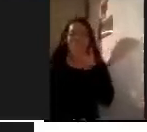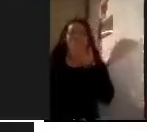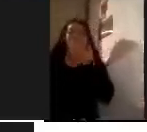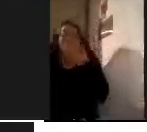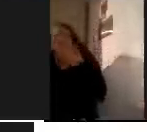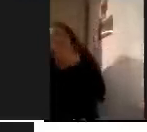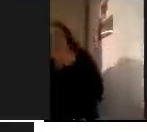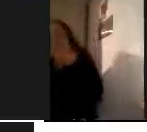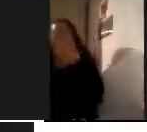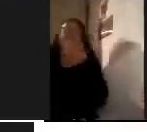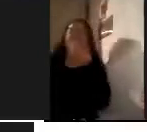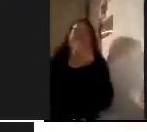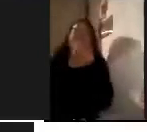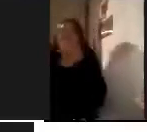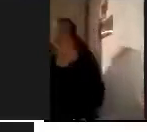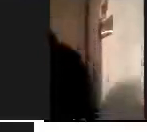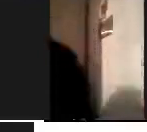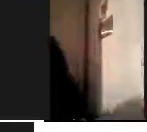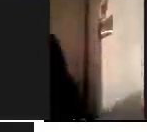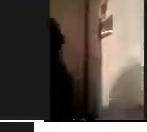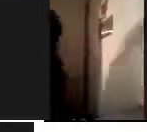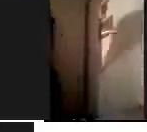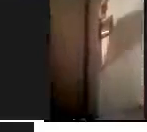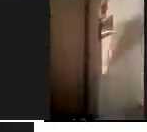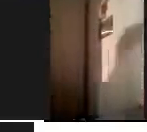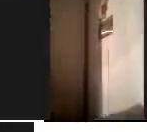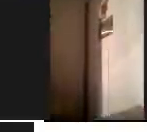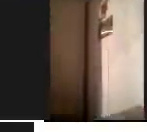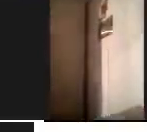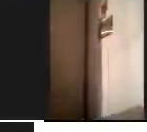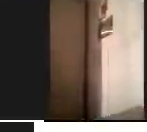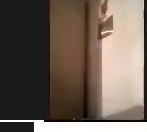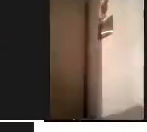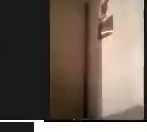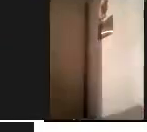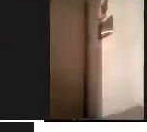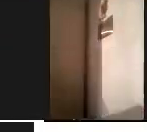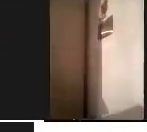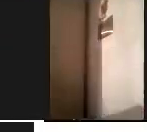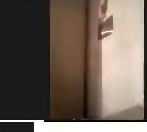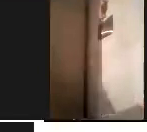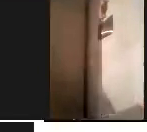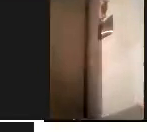uhum. Bolo de Não, amendoim. bolo de amendoim, meu Deus, já morri só de imaginar.